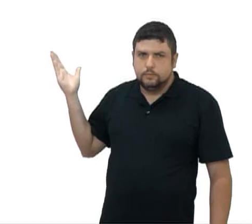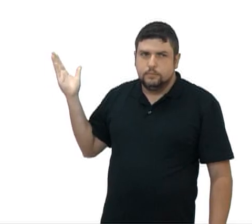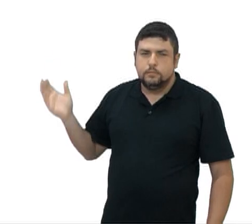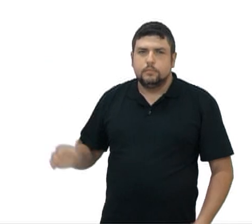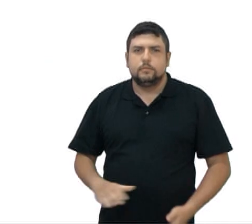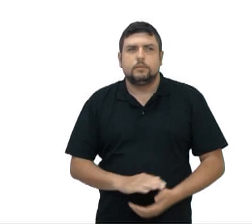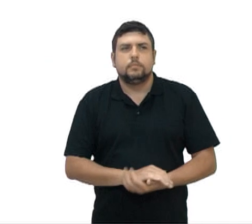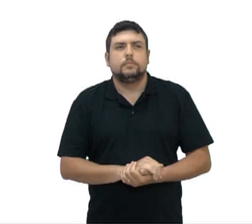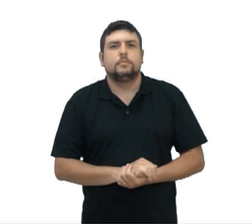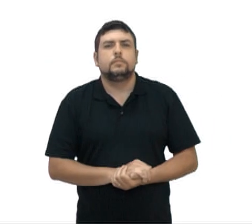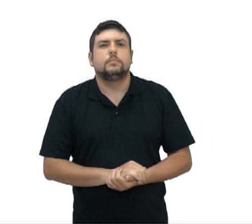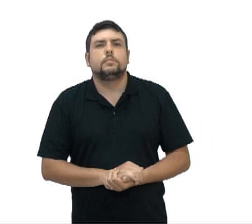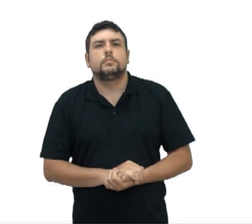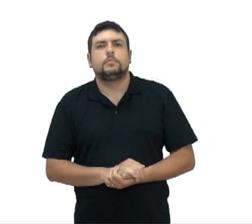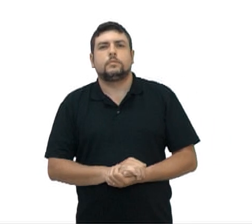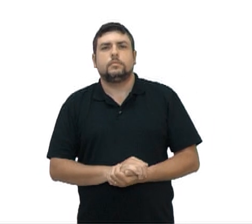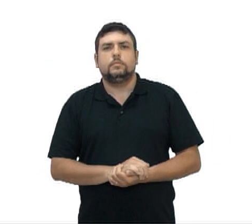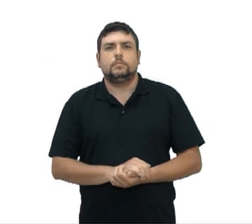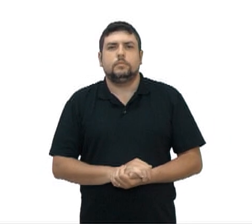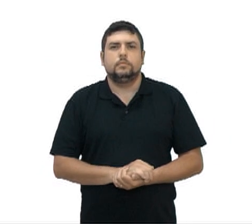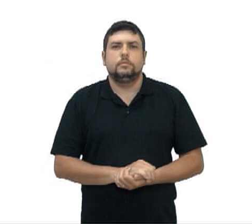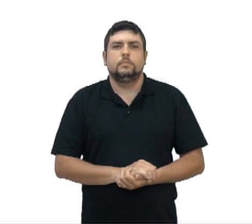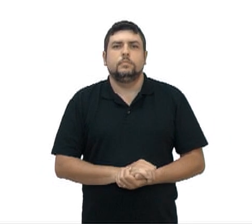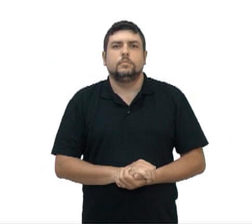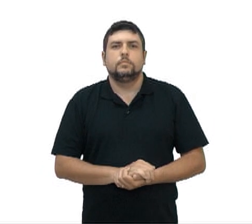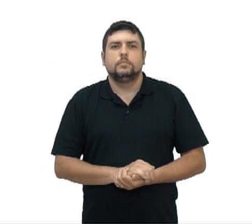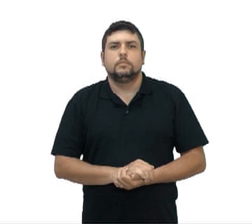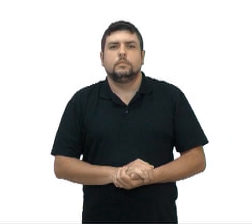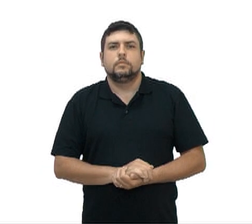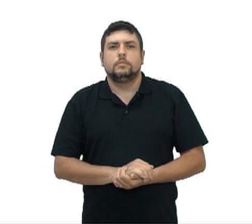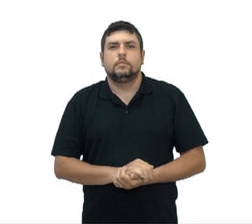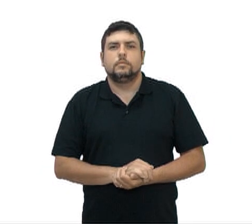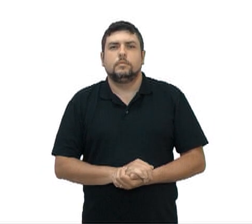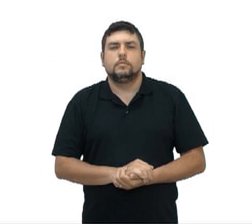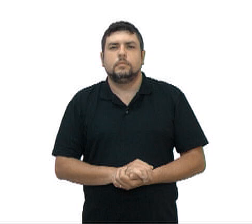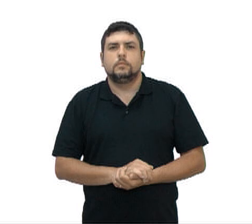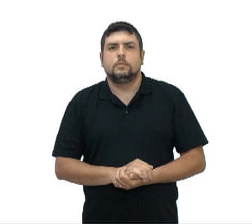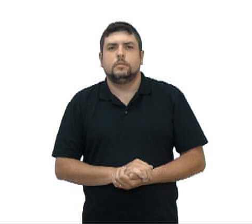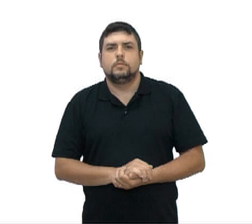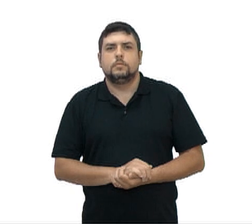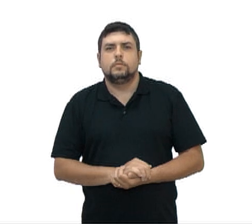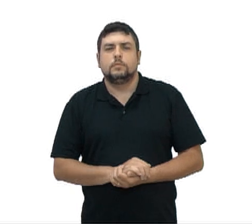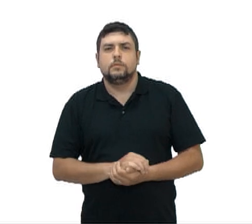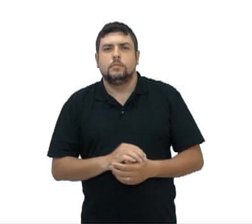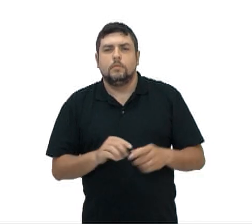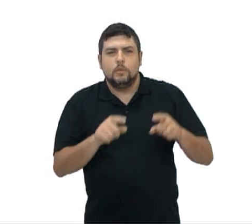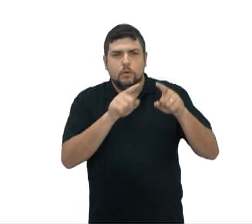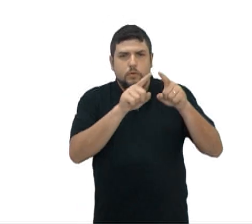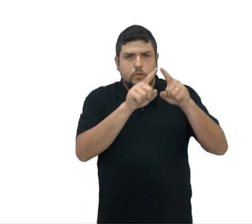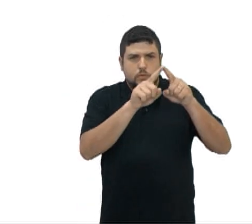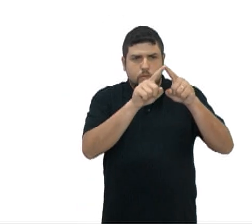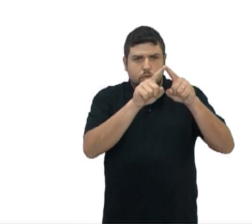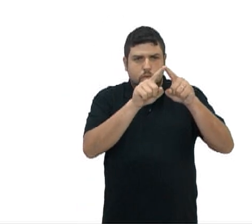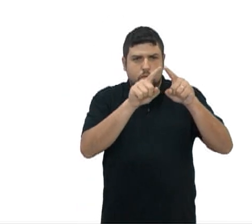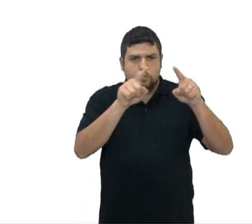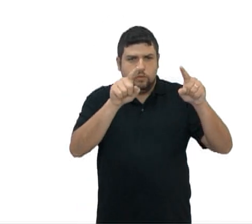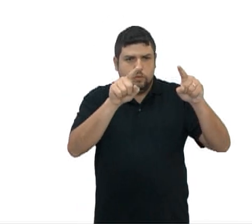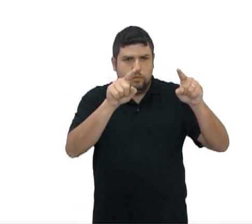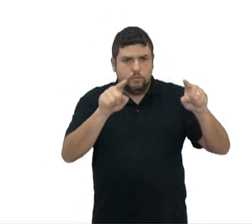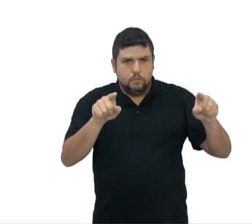Então, observe esse exemplo aqui. 2 hexágonos regulares estão inscritos